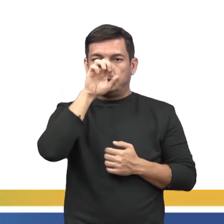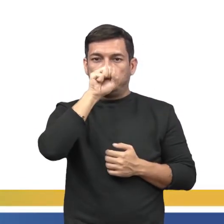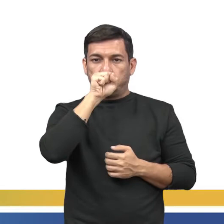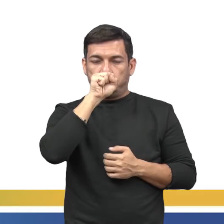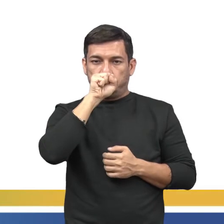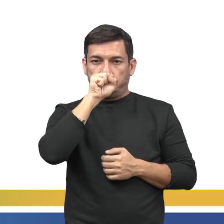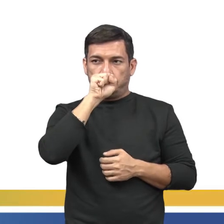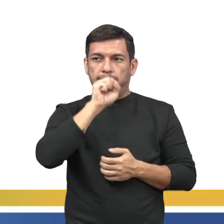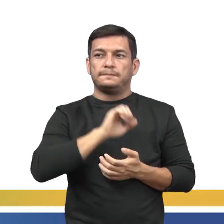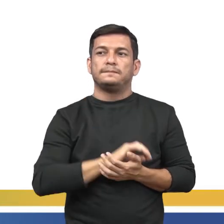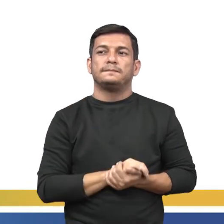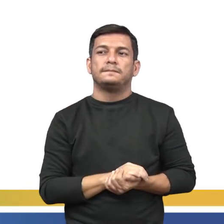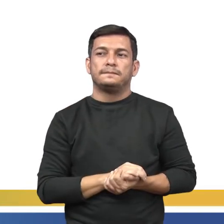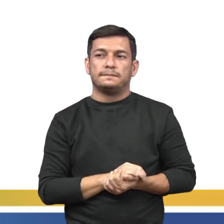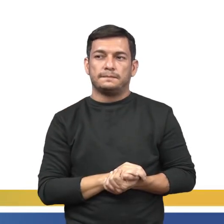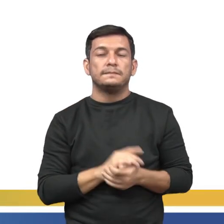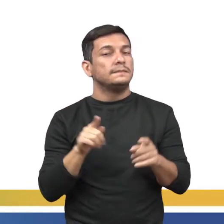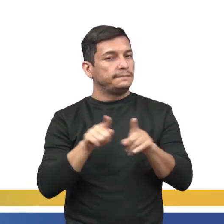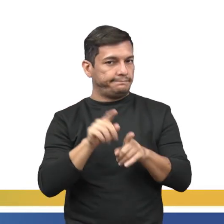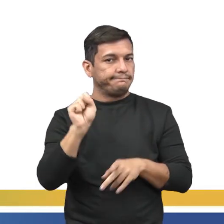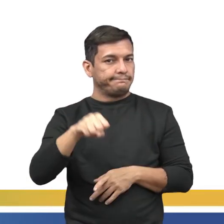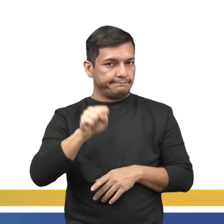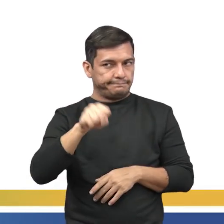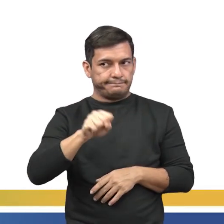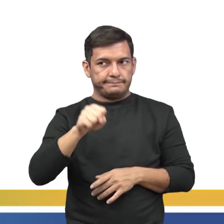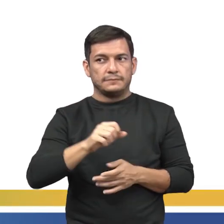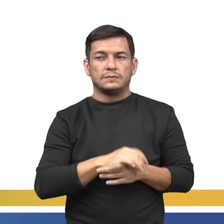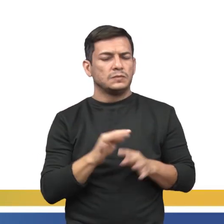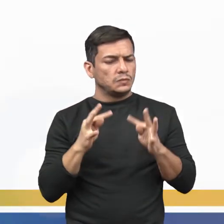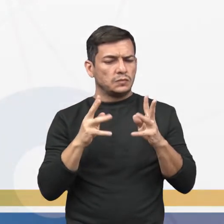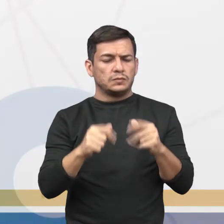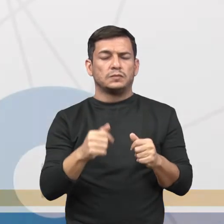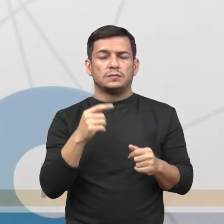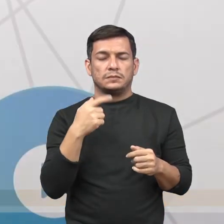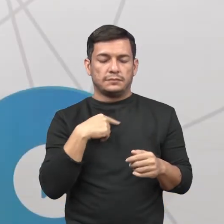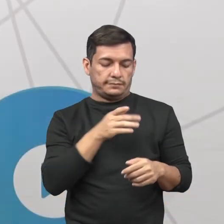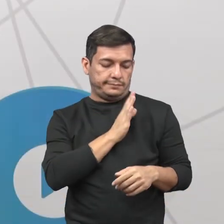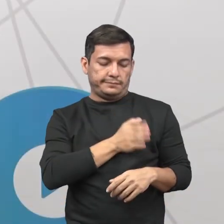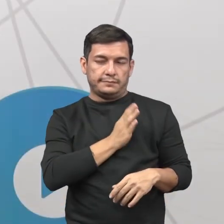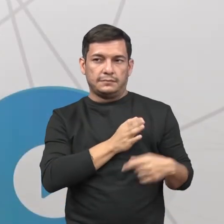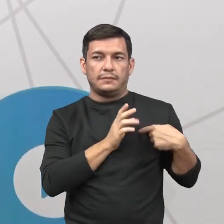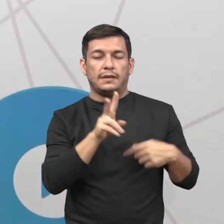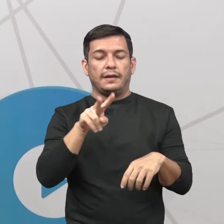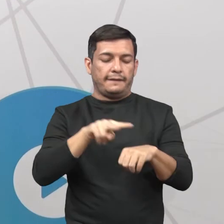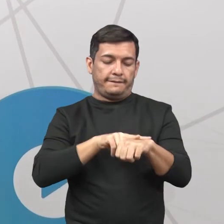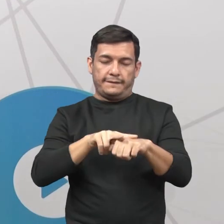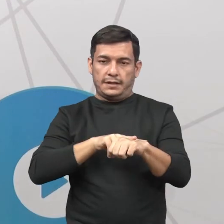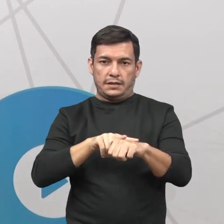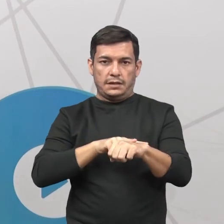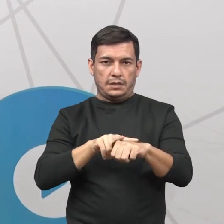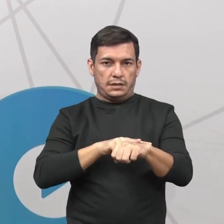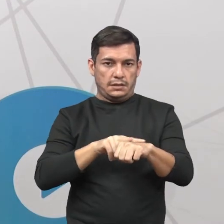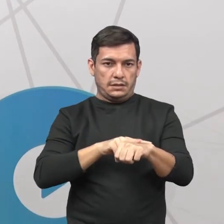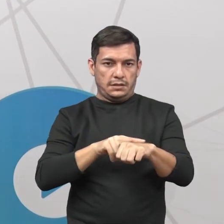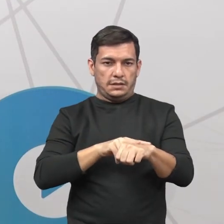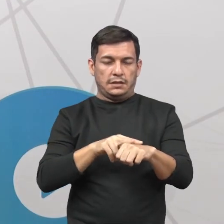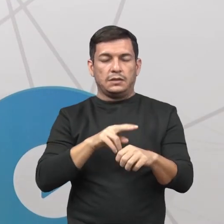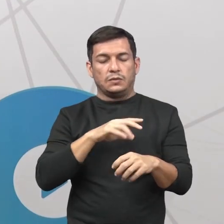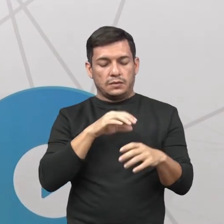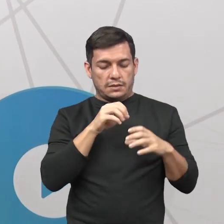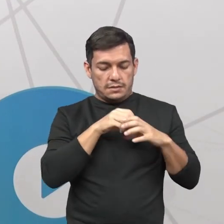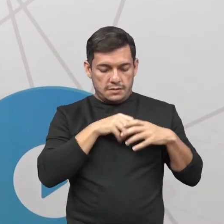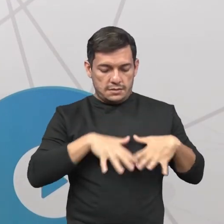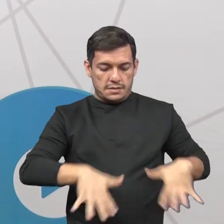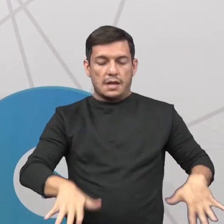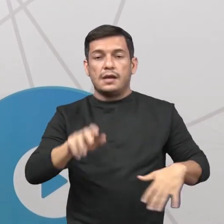o coração o sangue oxigenado dos pulmões? Também sim. Tudo que chega no coração é